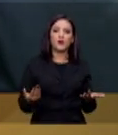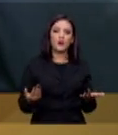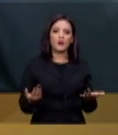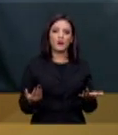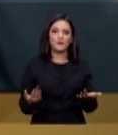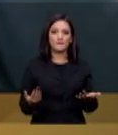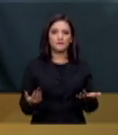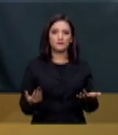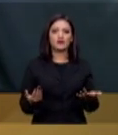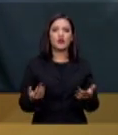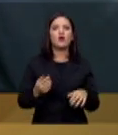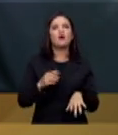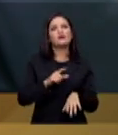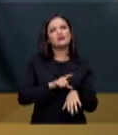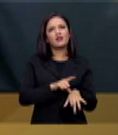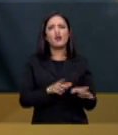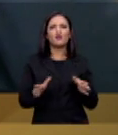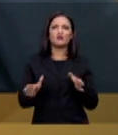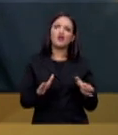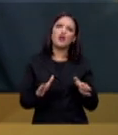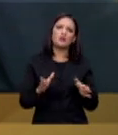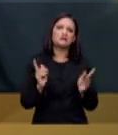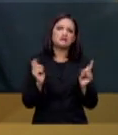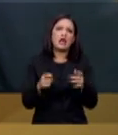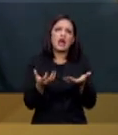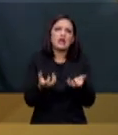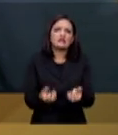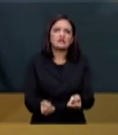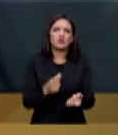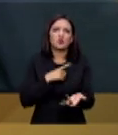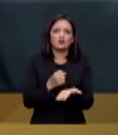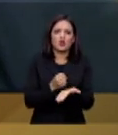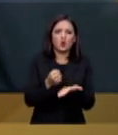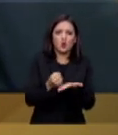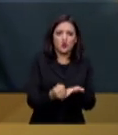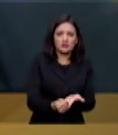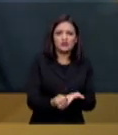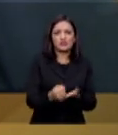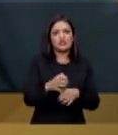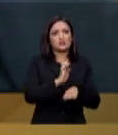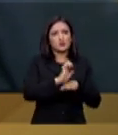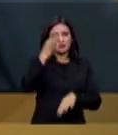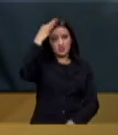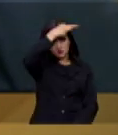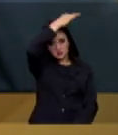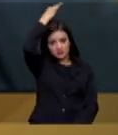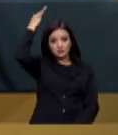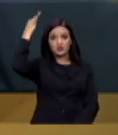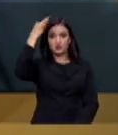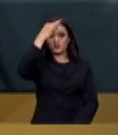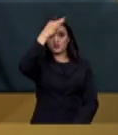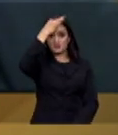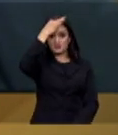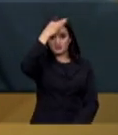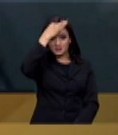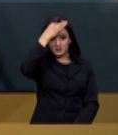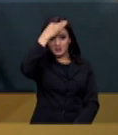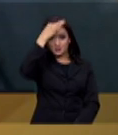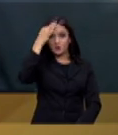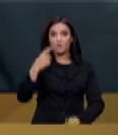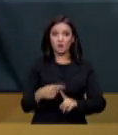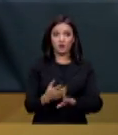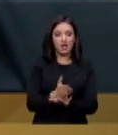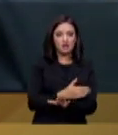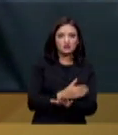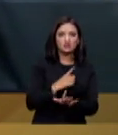uma temporariedade dessas contratações pelo Estado do Espírito Santo, enquanto ele se organizava